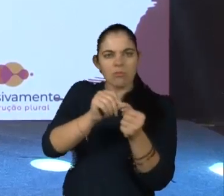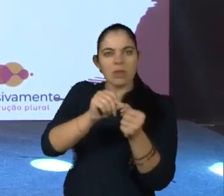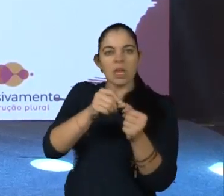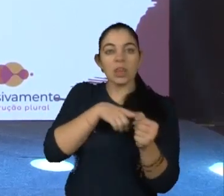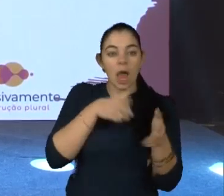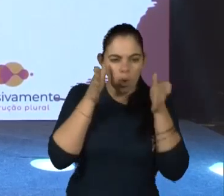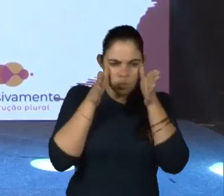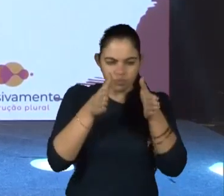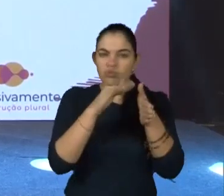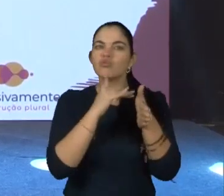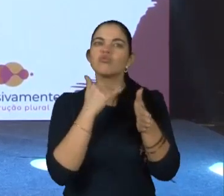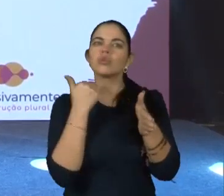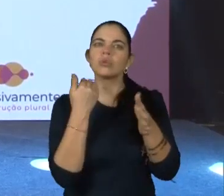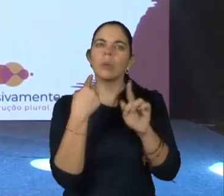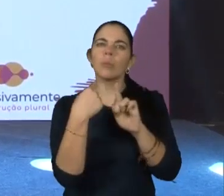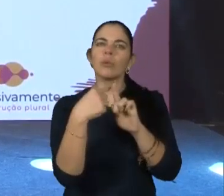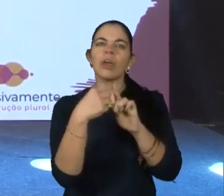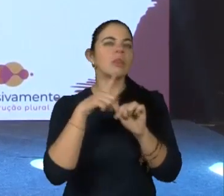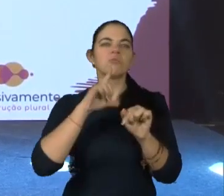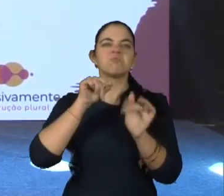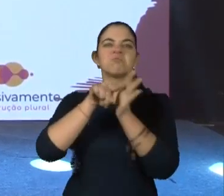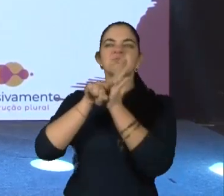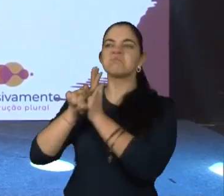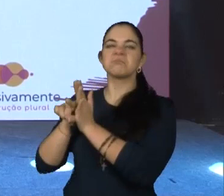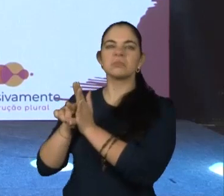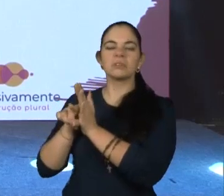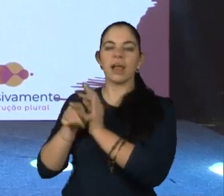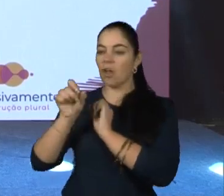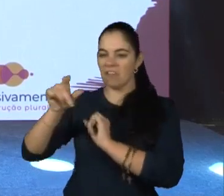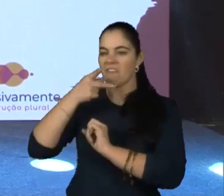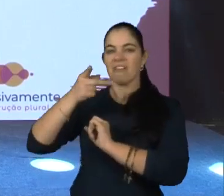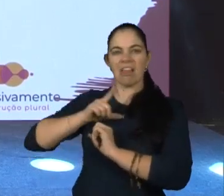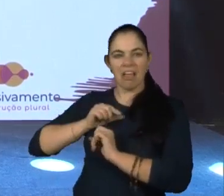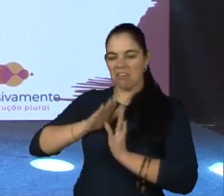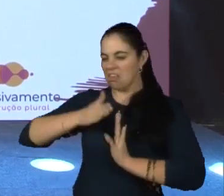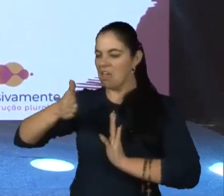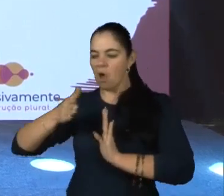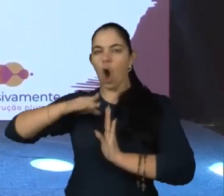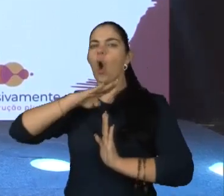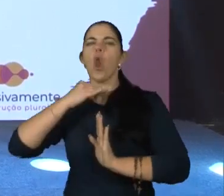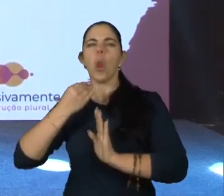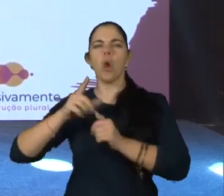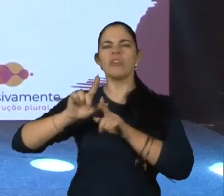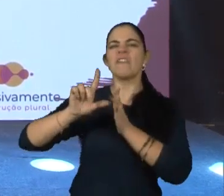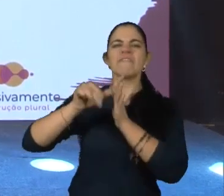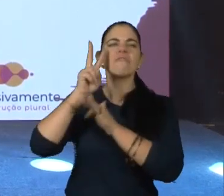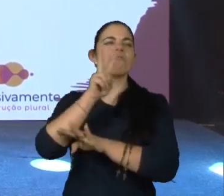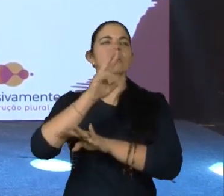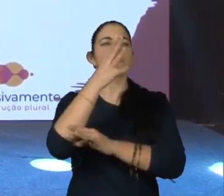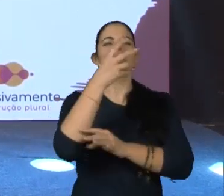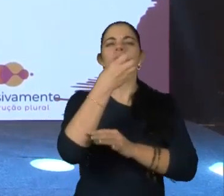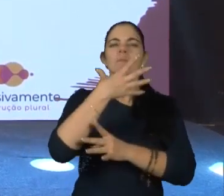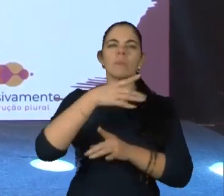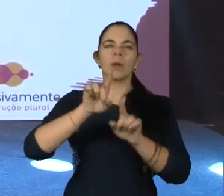gente nem se questiona, porque as pessoas já vão dizendo para a gente, olha, você vai passar pelo luto, olha, depois você vai ver, vai ficar tudo bem, mas esse que